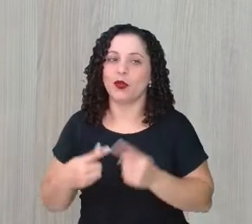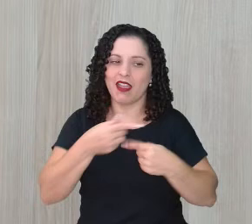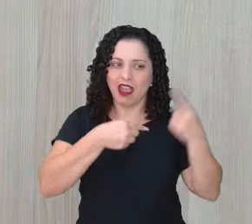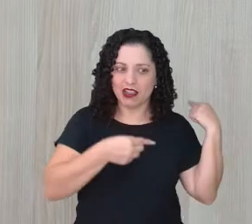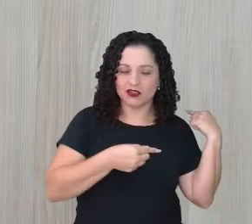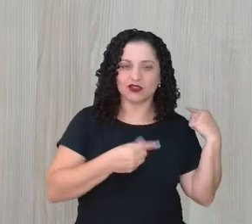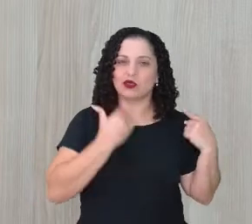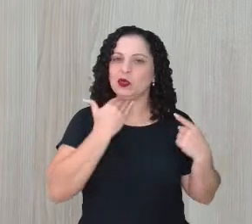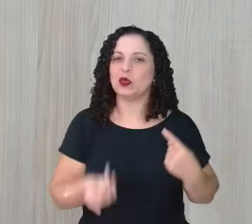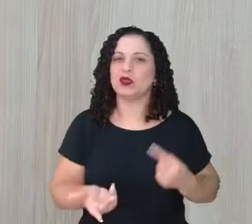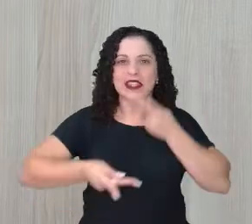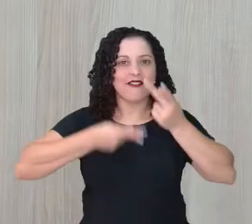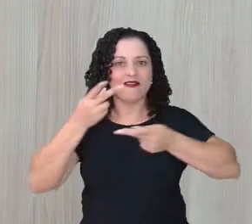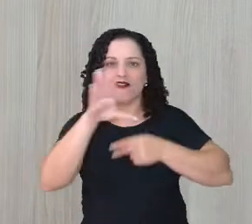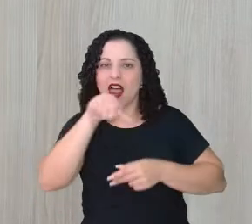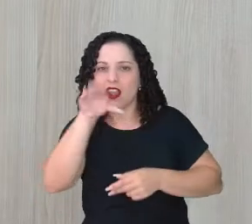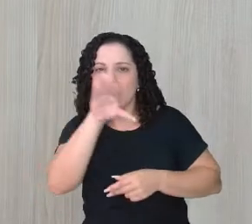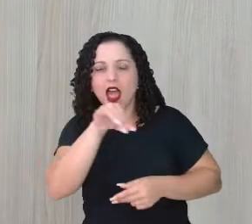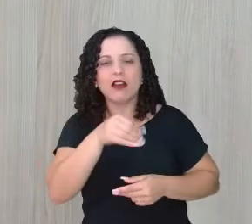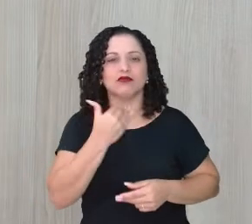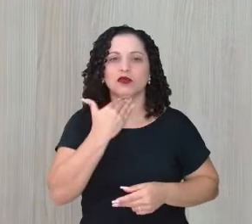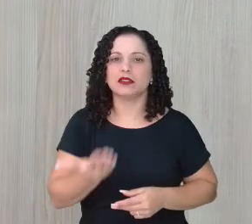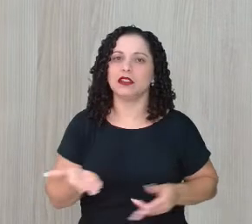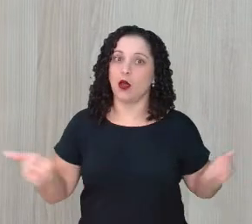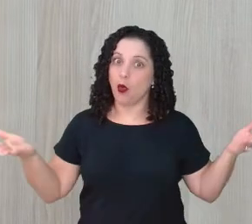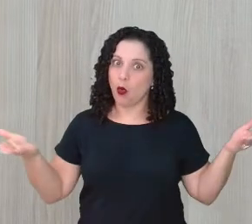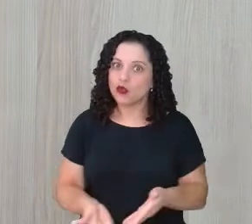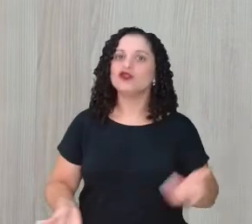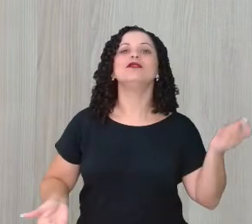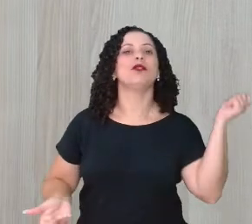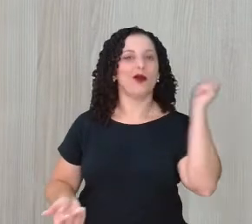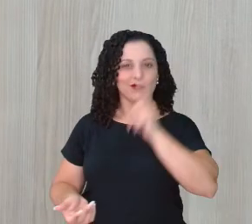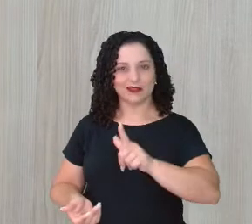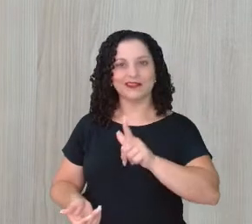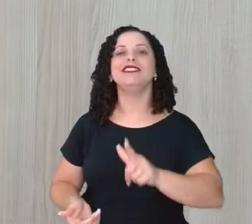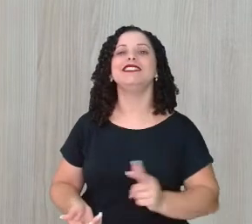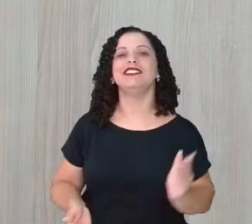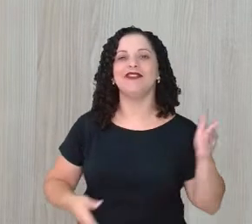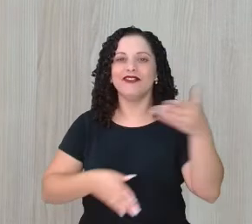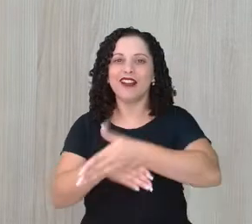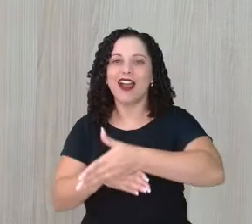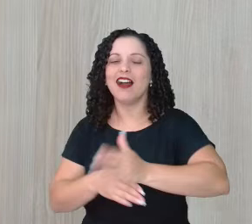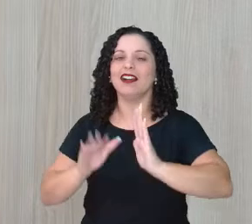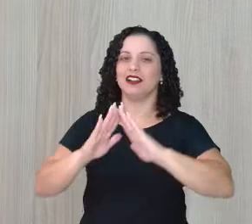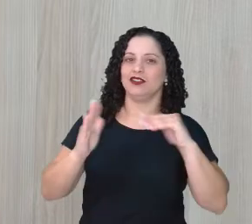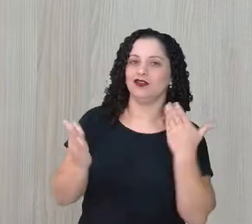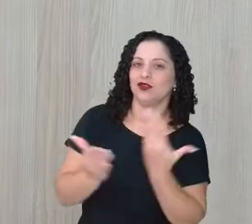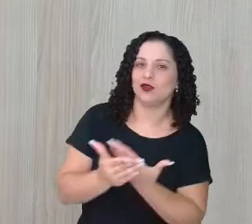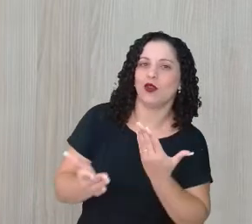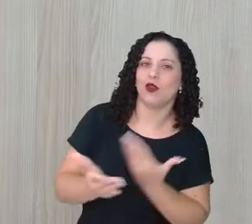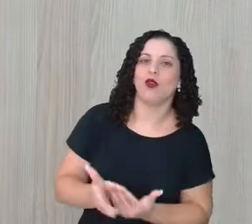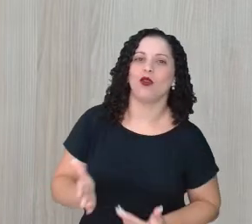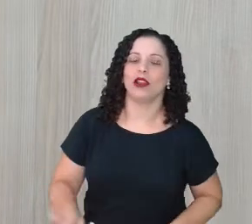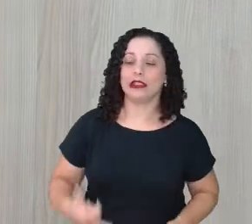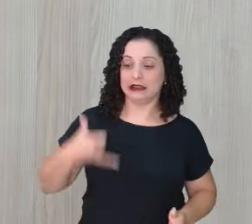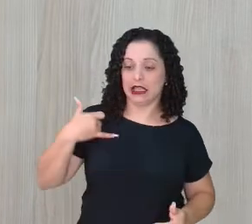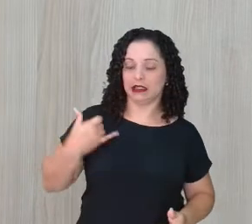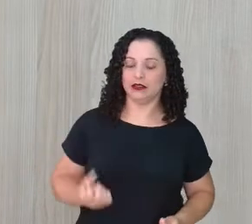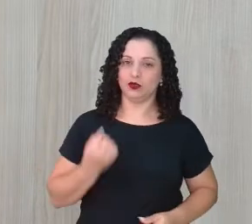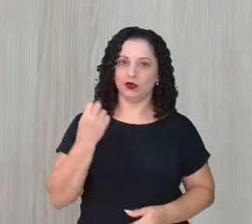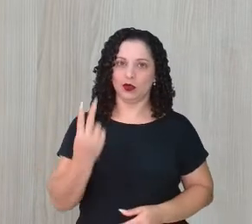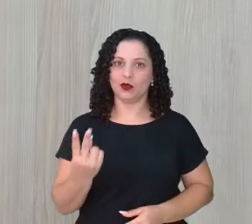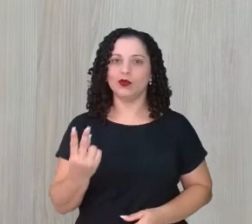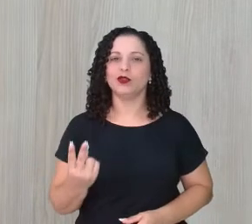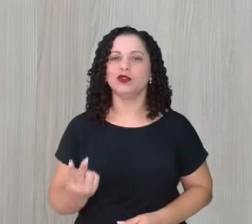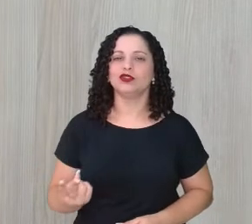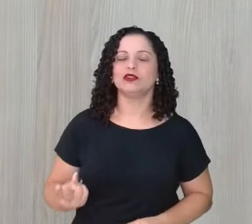né? Hoje ele já interage mais na escola. Hoje ele está com quase 3 anos, 2 anos e alguma coisa, mas já foi detectado.